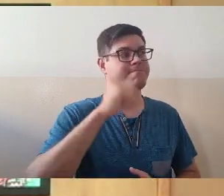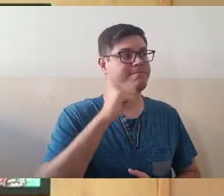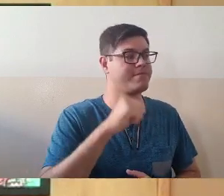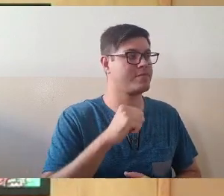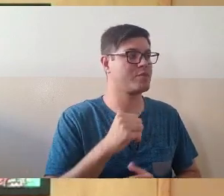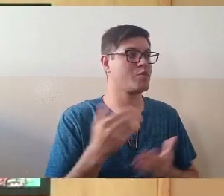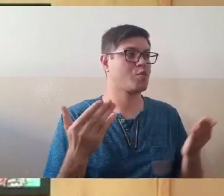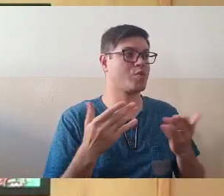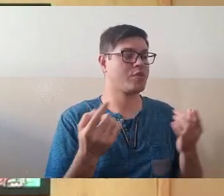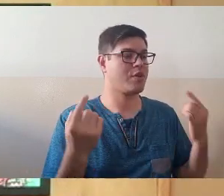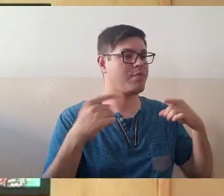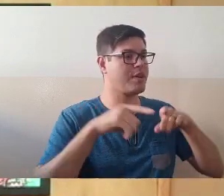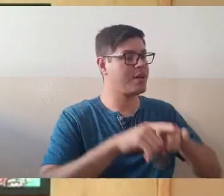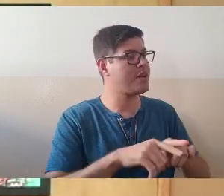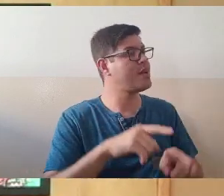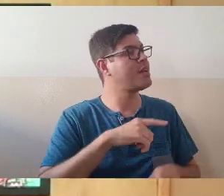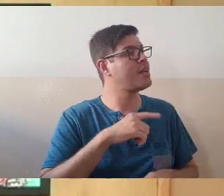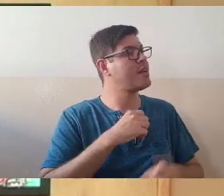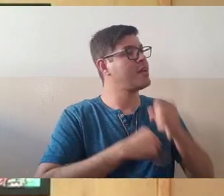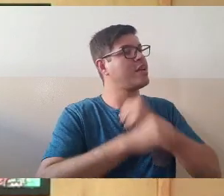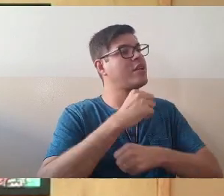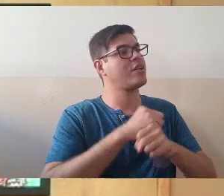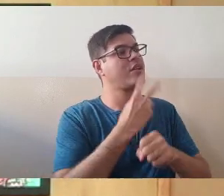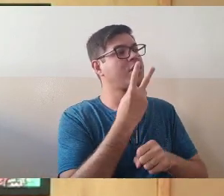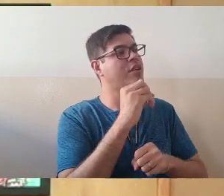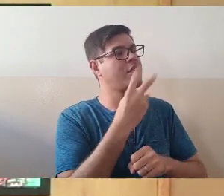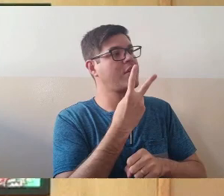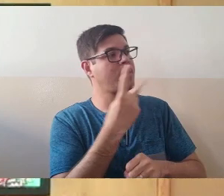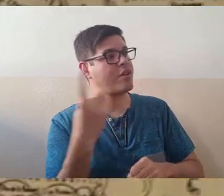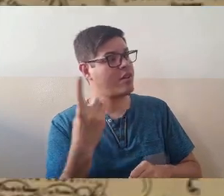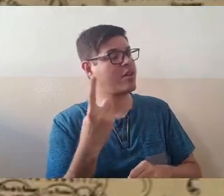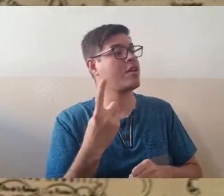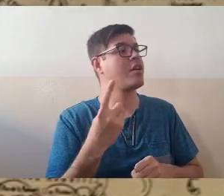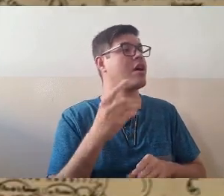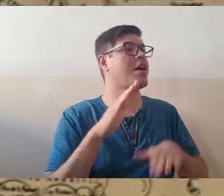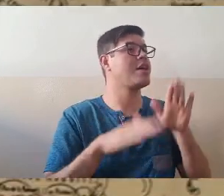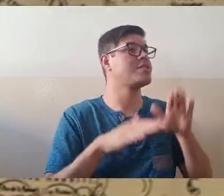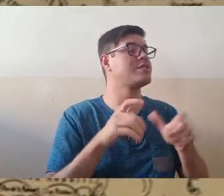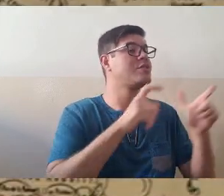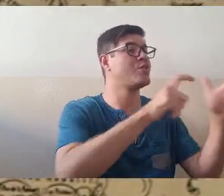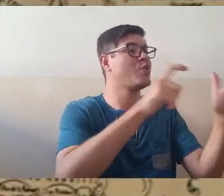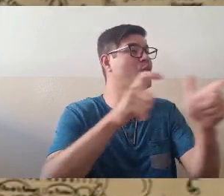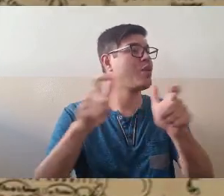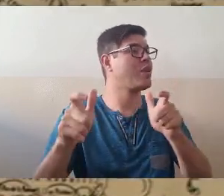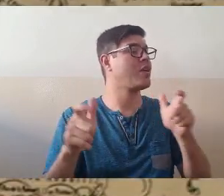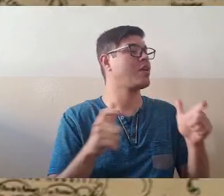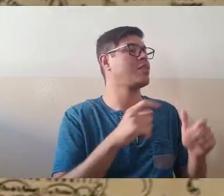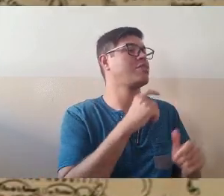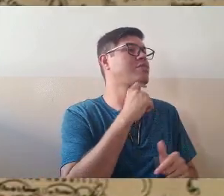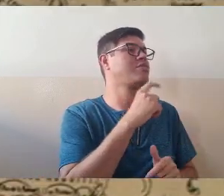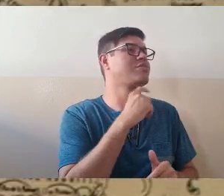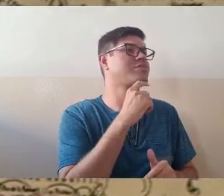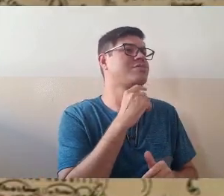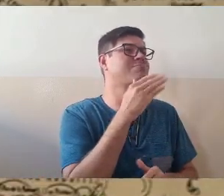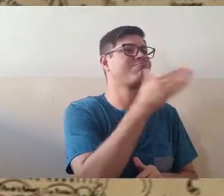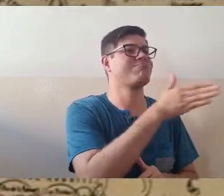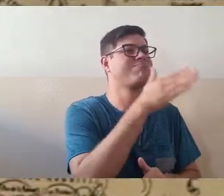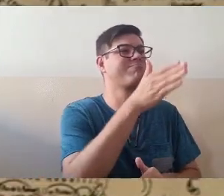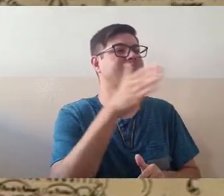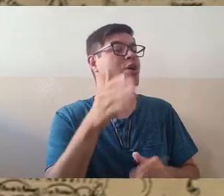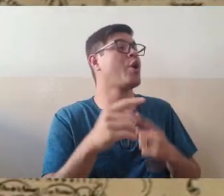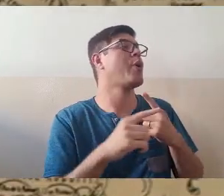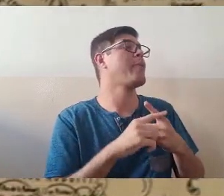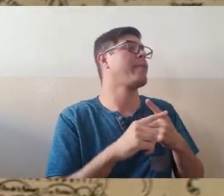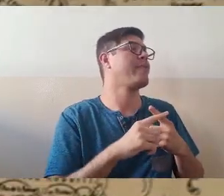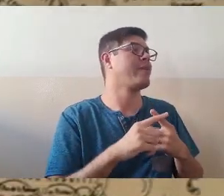nós assumimos em 21, um dos lugares que ainda nós não fizemos o que queremos fazer, por falta de